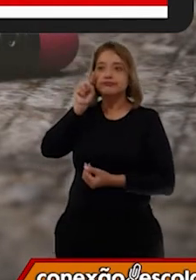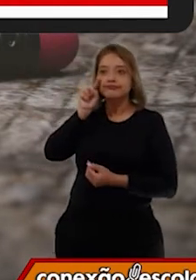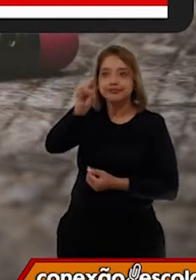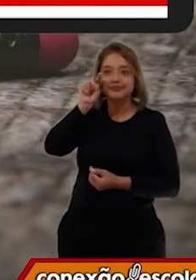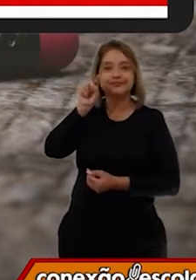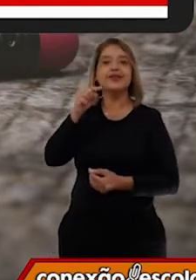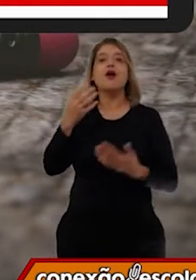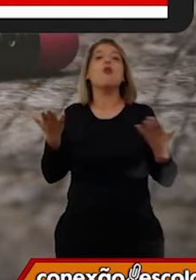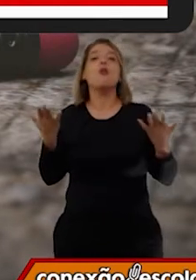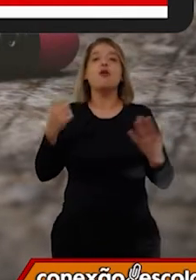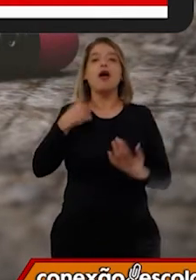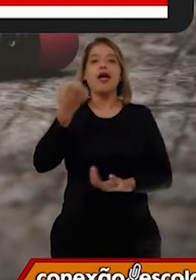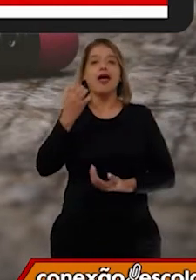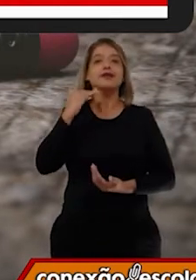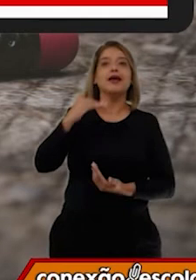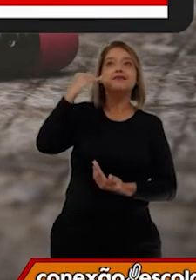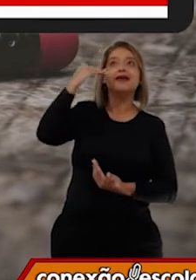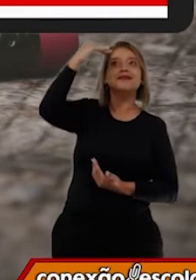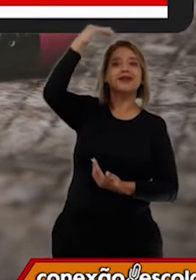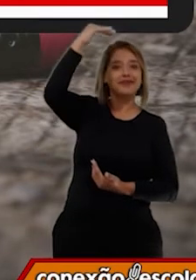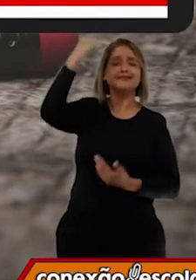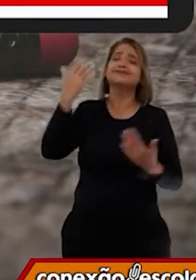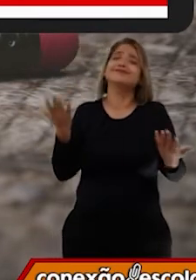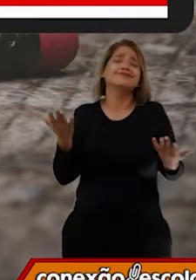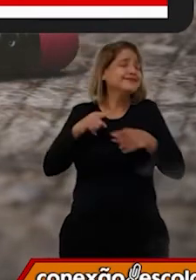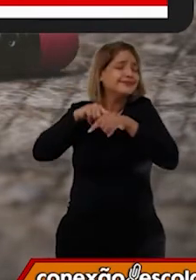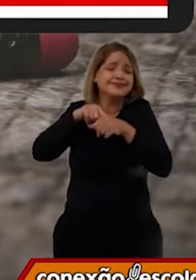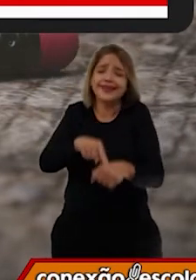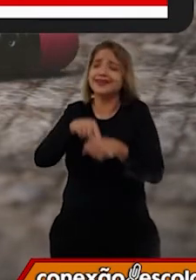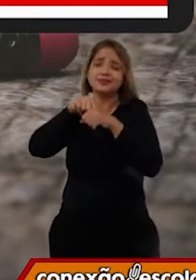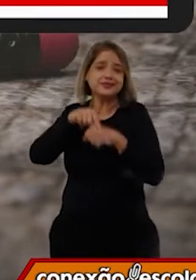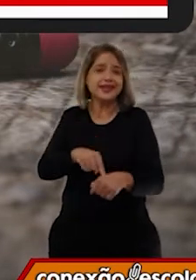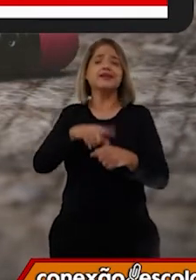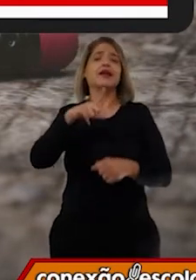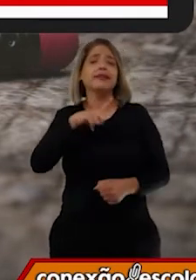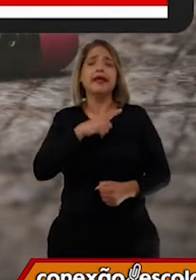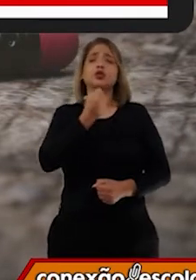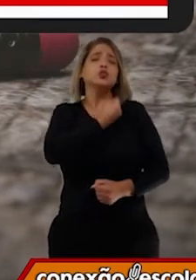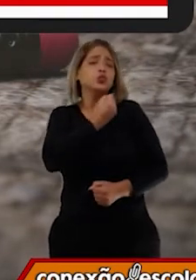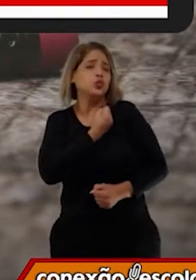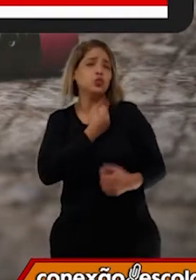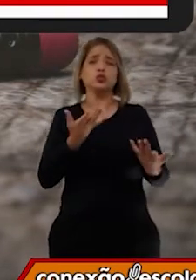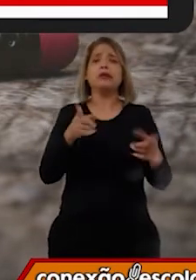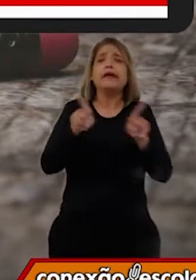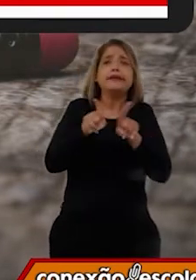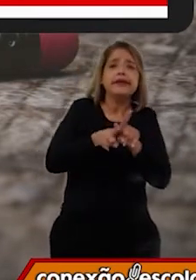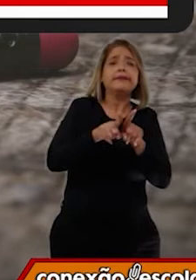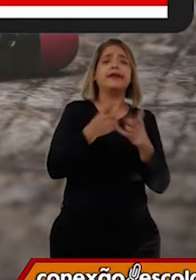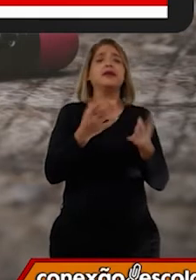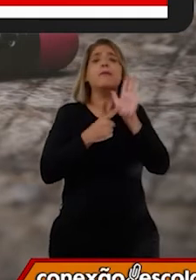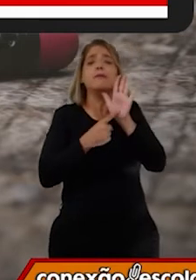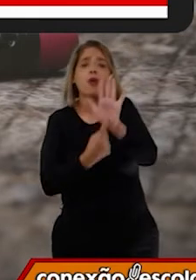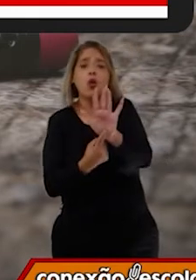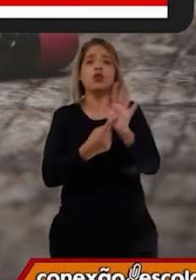andar. Então, o tempo todo, gente. O que os números podem indicar? Eles indicam qualidade,